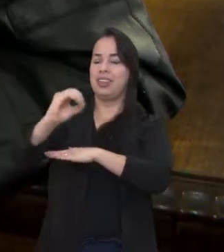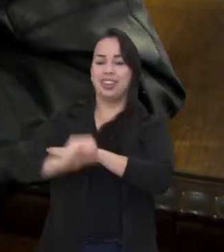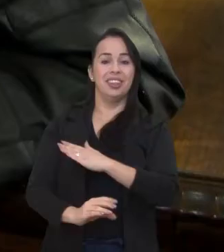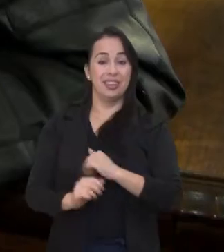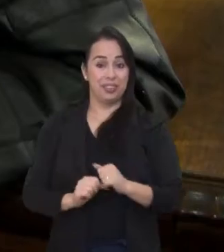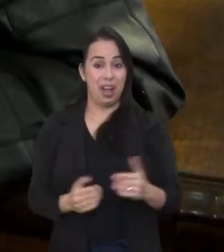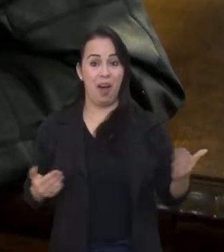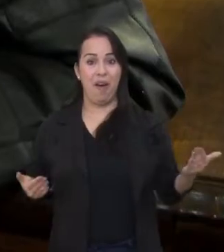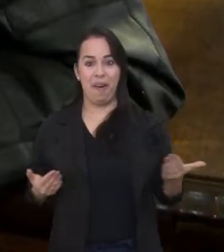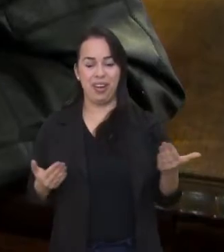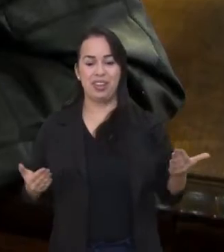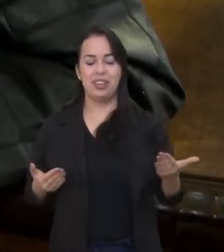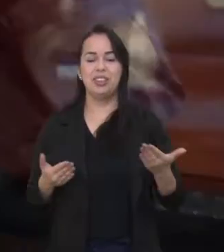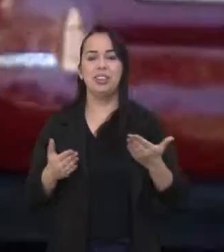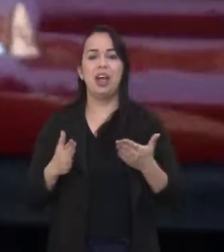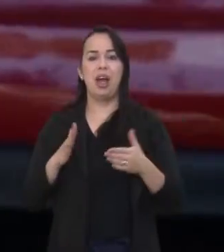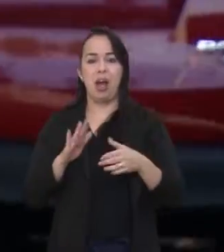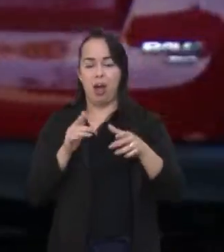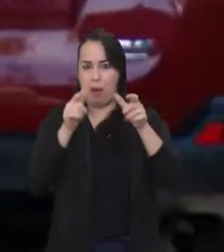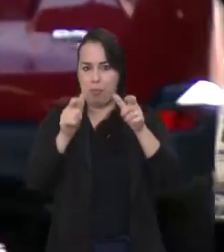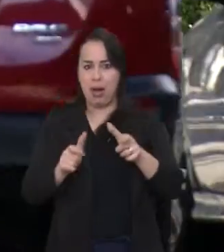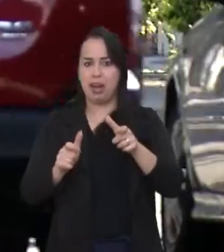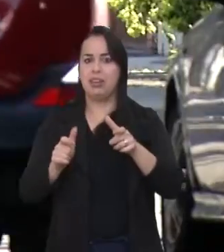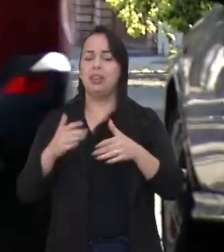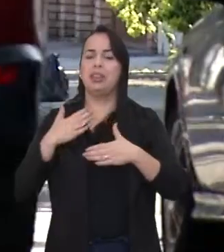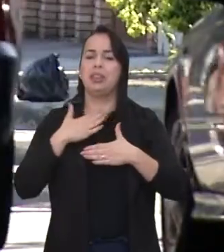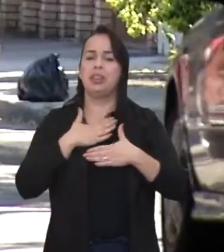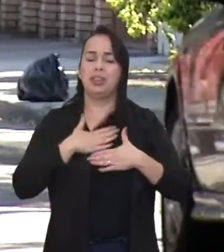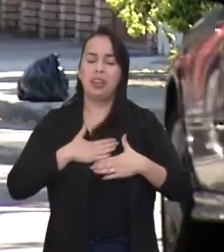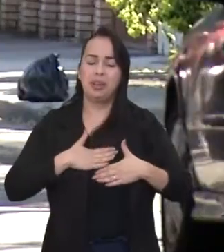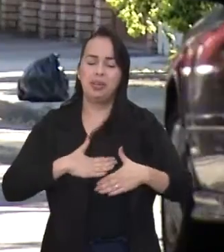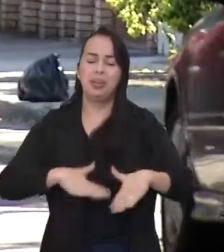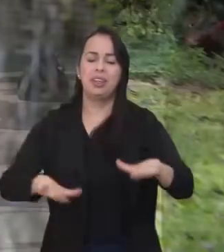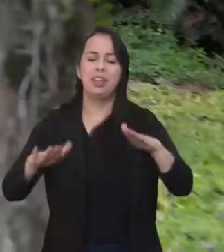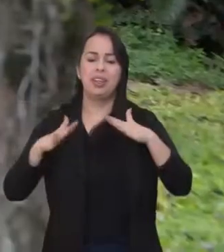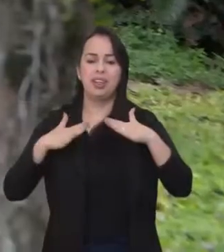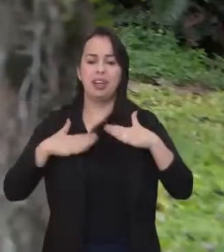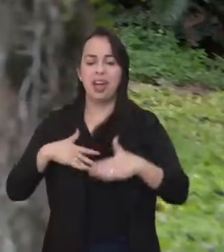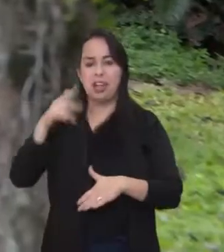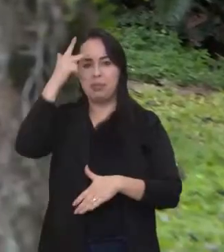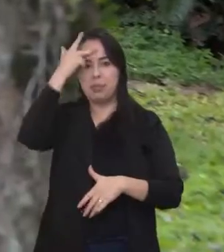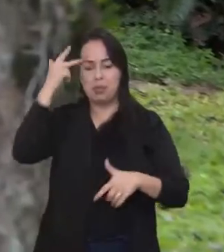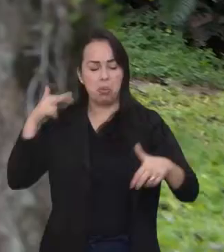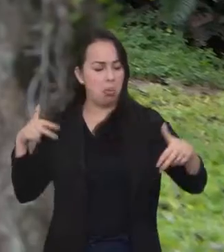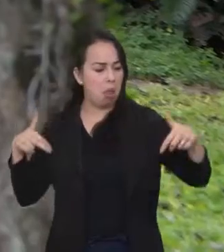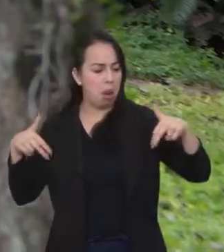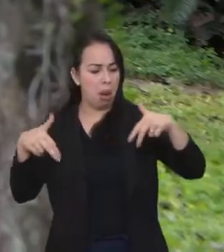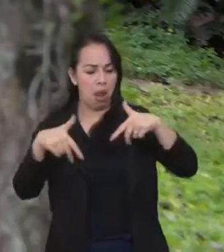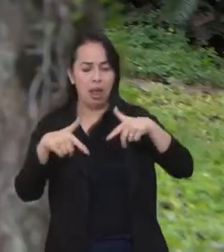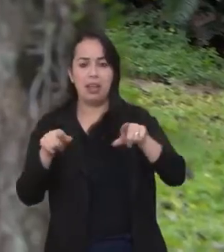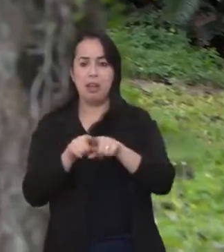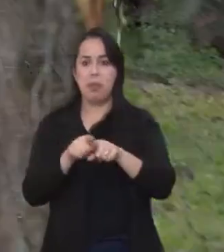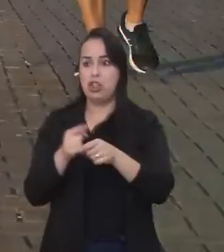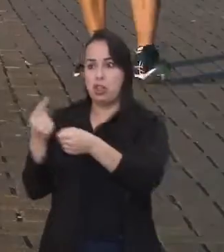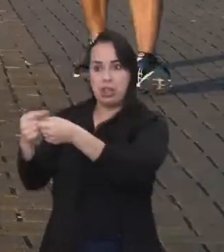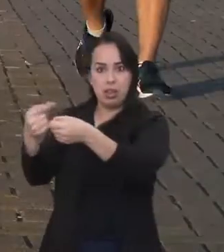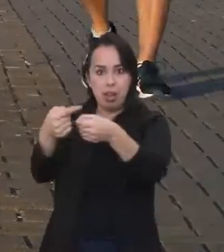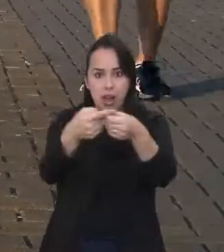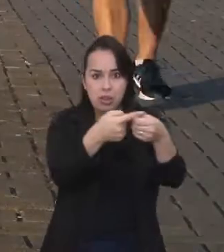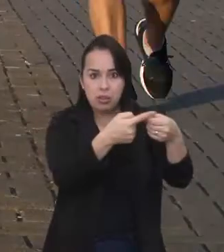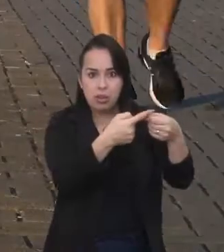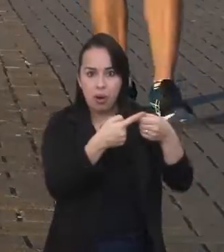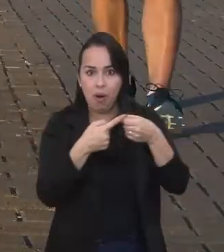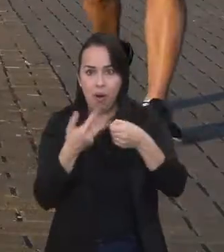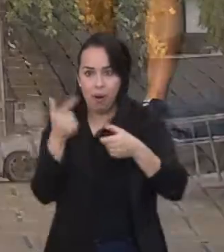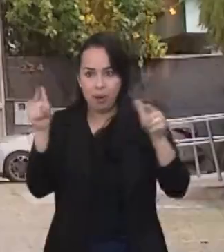é um bairro tranquilo, todo mundo vem aqui, a quantidade de gente que vem de outras cidades aqui na Avenida Anchieta